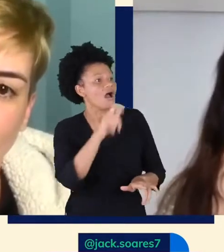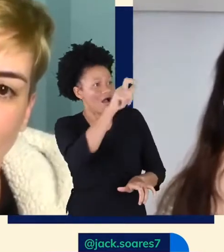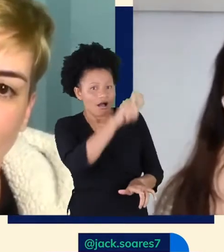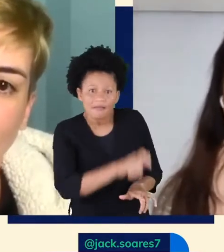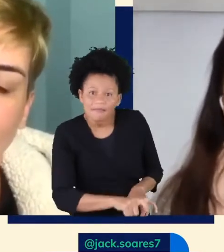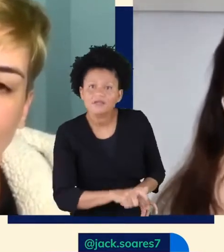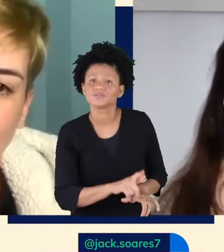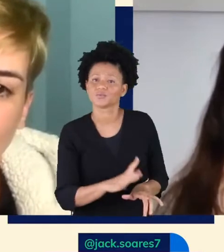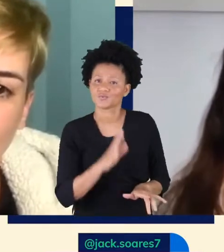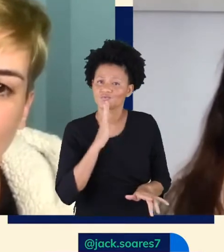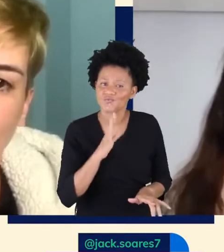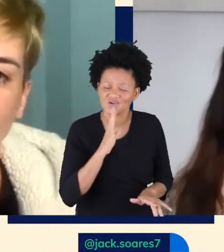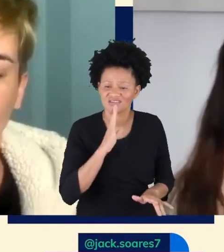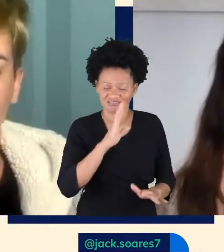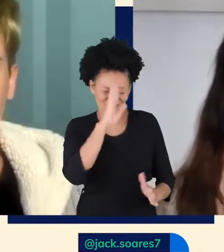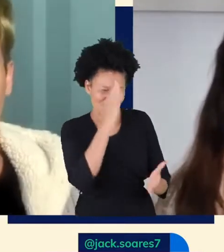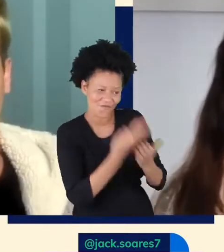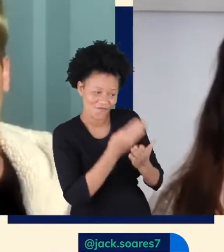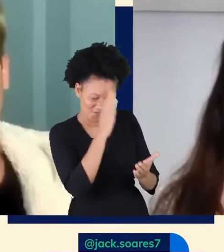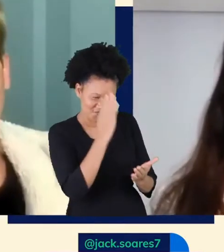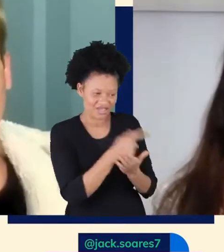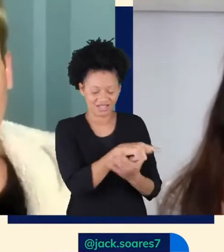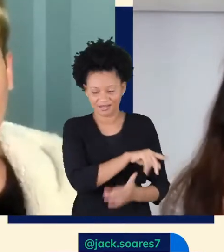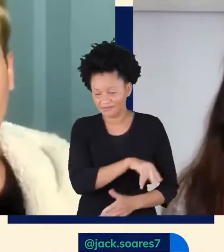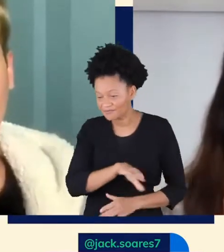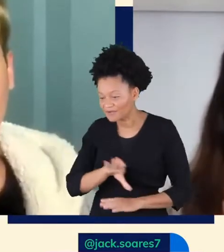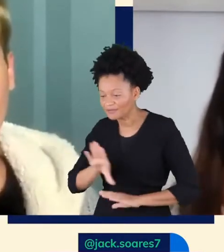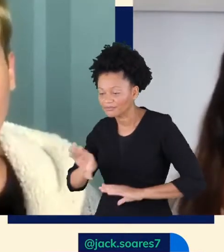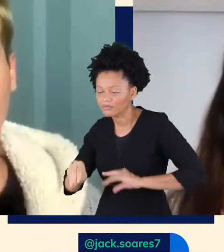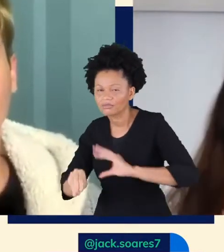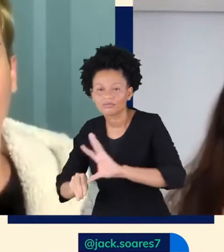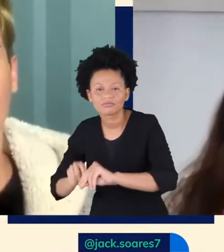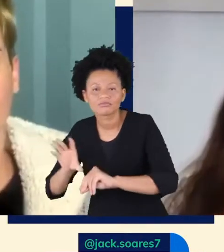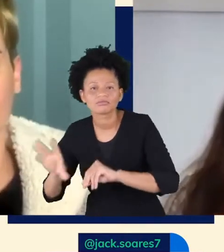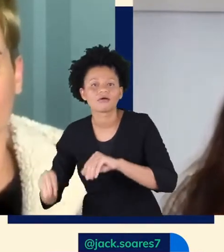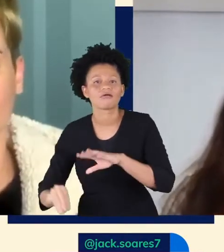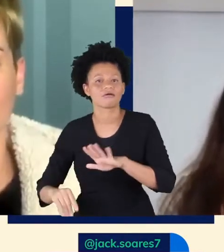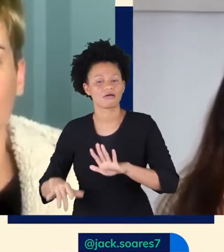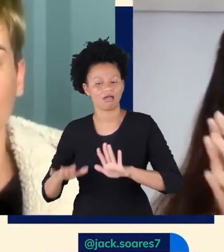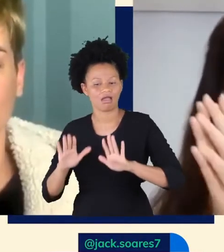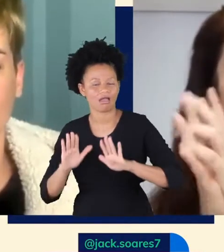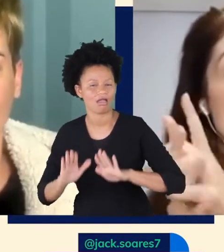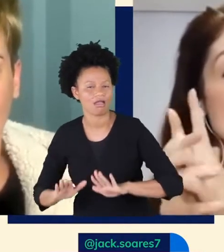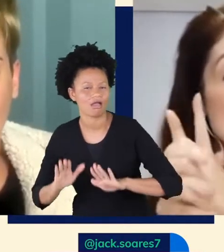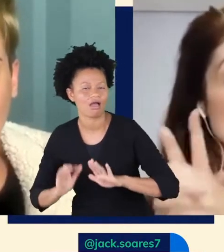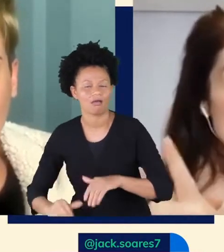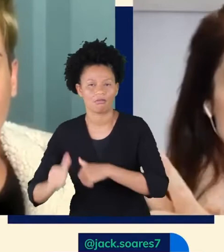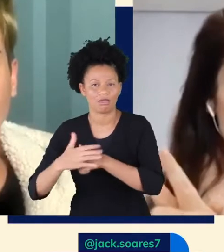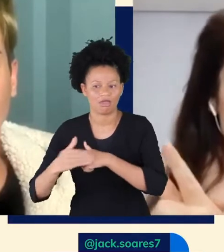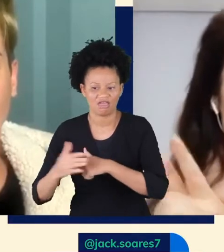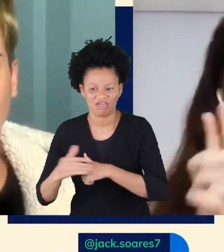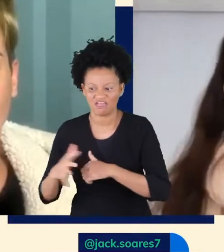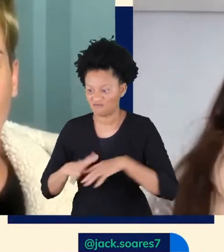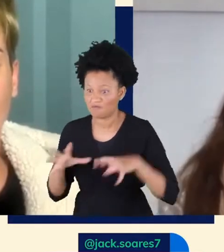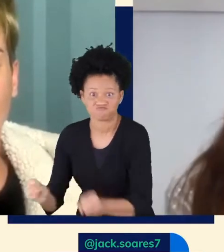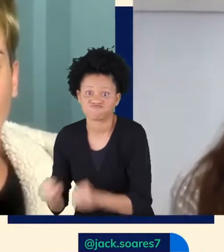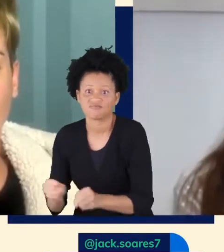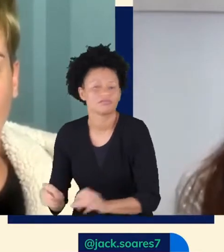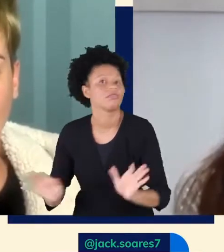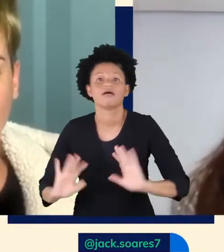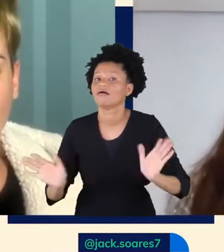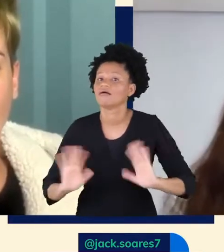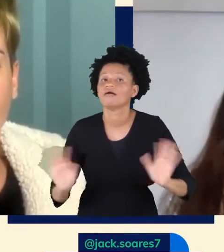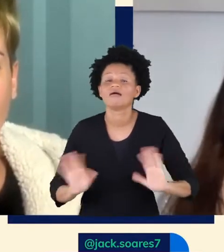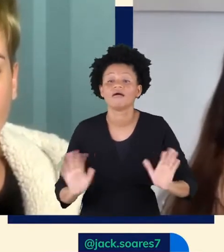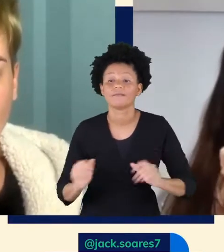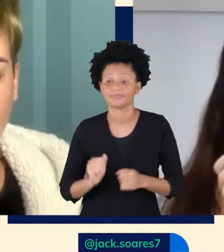das vezes é um adulto que todo mundo confia, é alguém da família e que vai tocar a criança de forma gentil. Esse abusador não